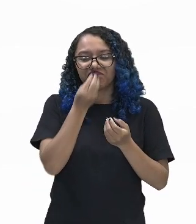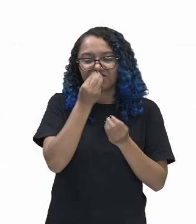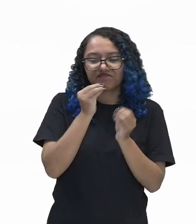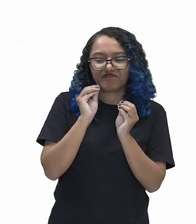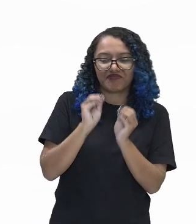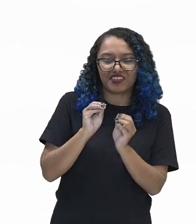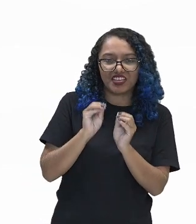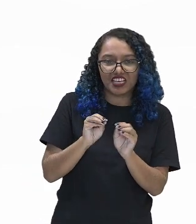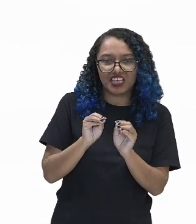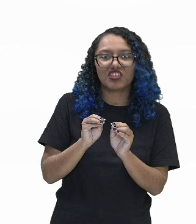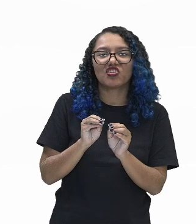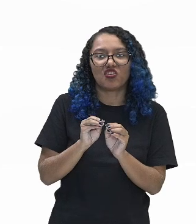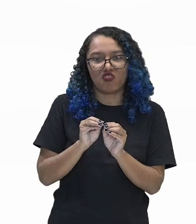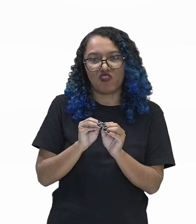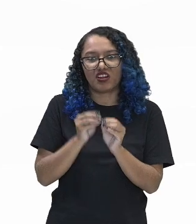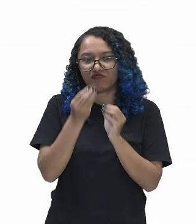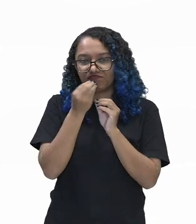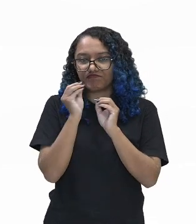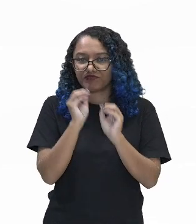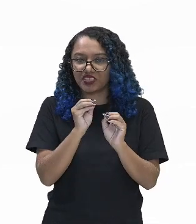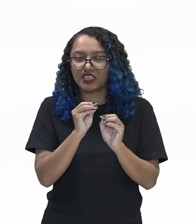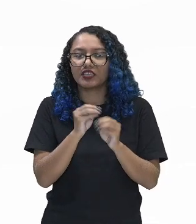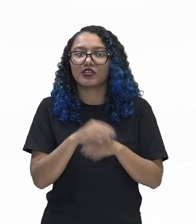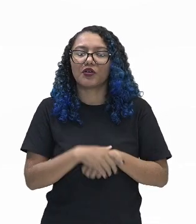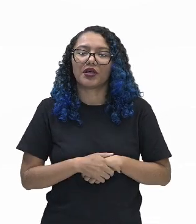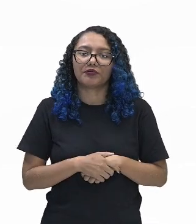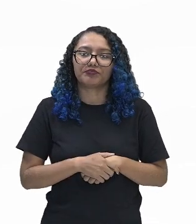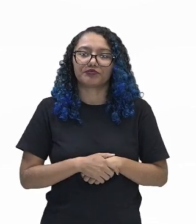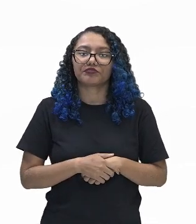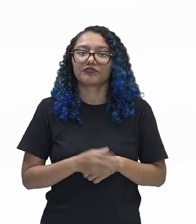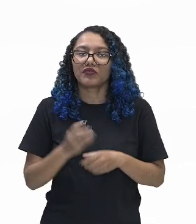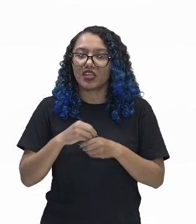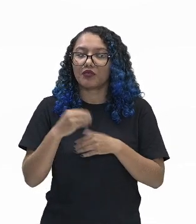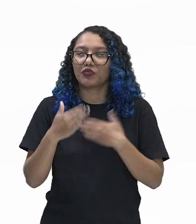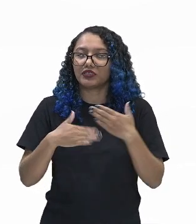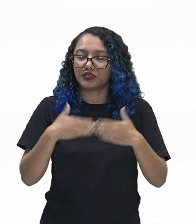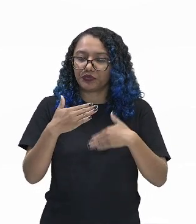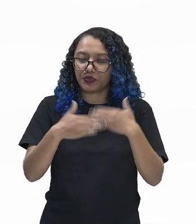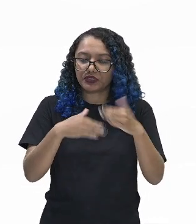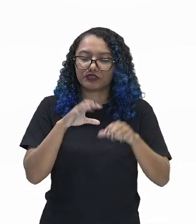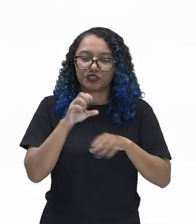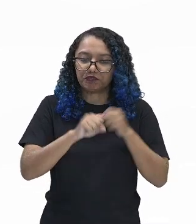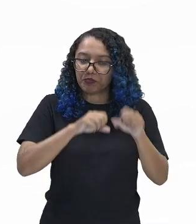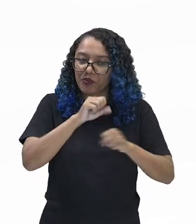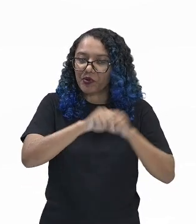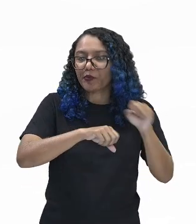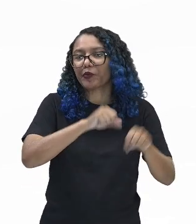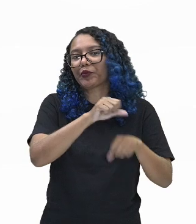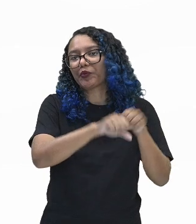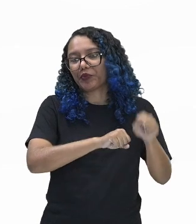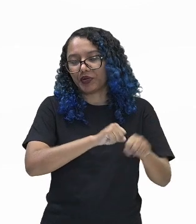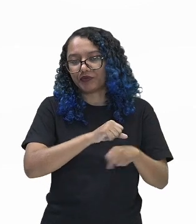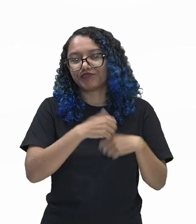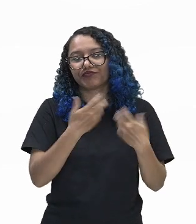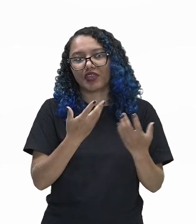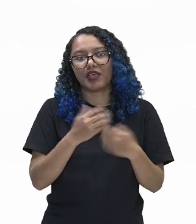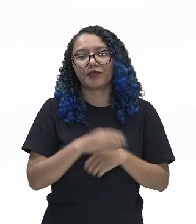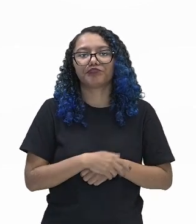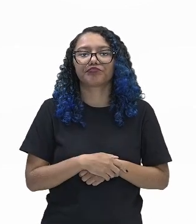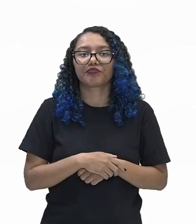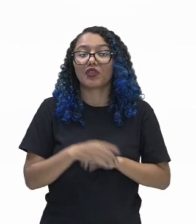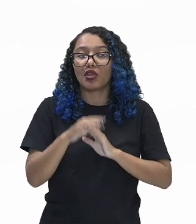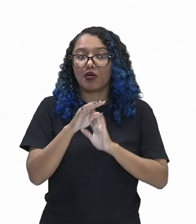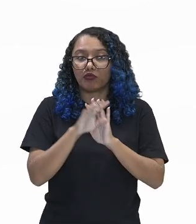e subestimadas ao longo do processo civilizatório. Então, nós temos aí um trecho de um artigo que foi escrito